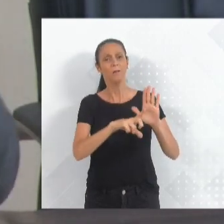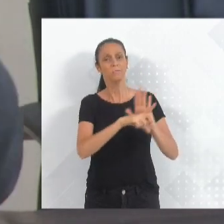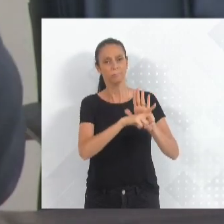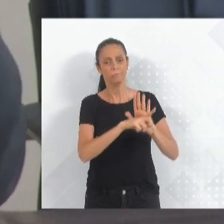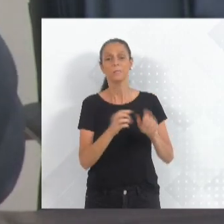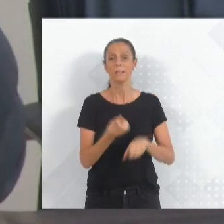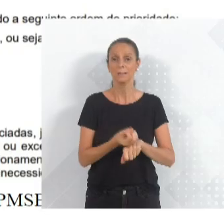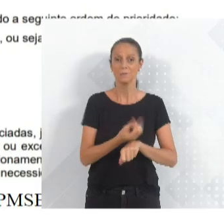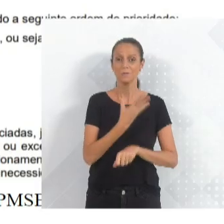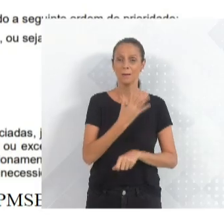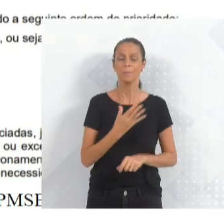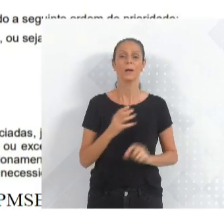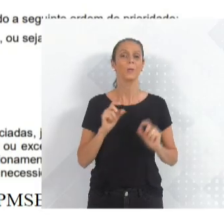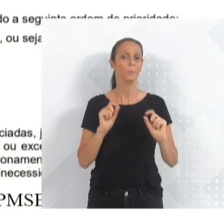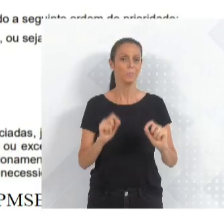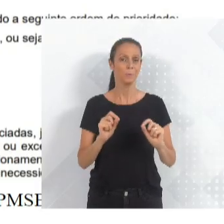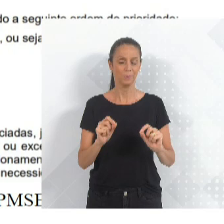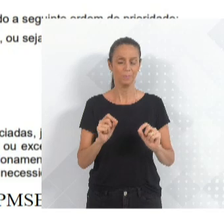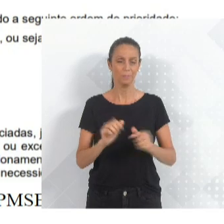busca